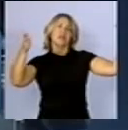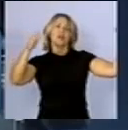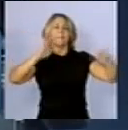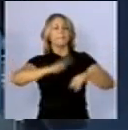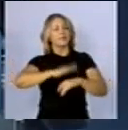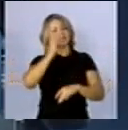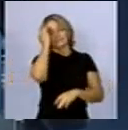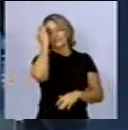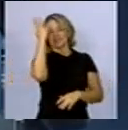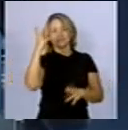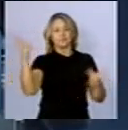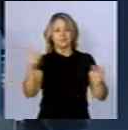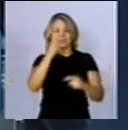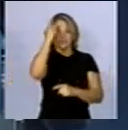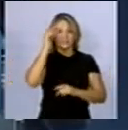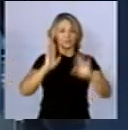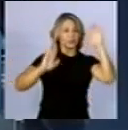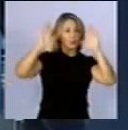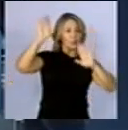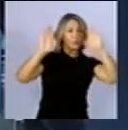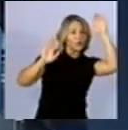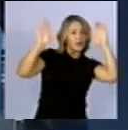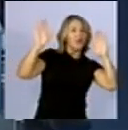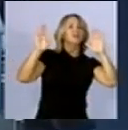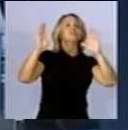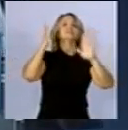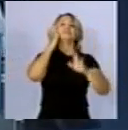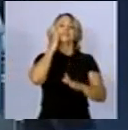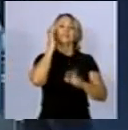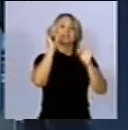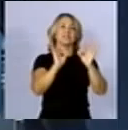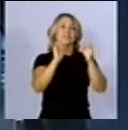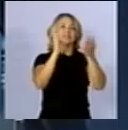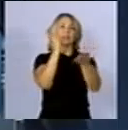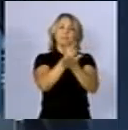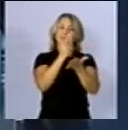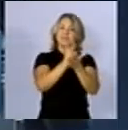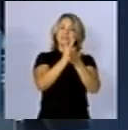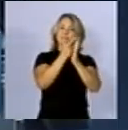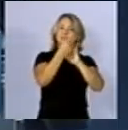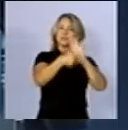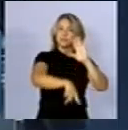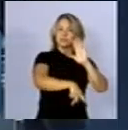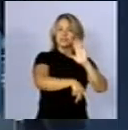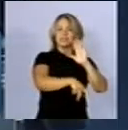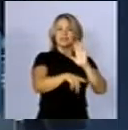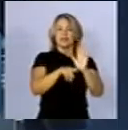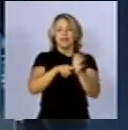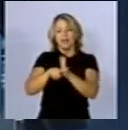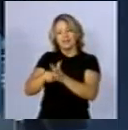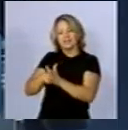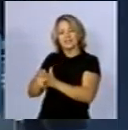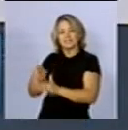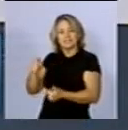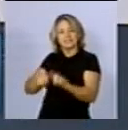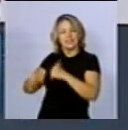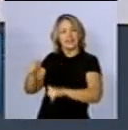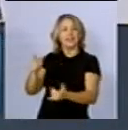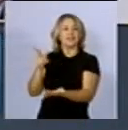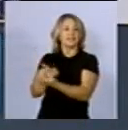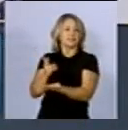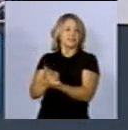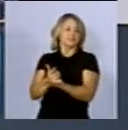fácil para todos os concorrentes estabelecerem a mesma a mesma mesma proposta e analisar em cima das mesmas condições, porque